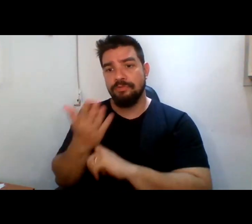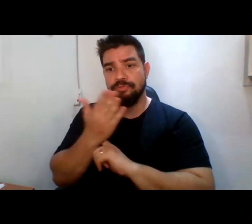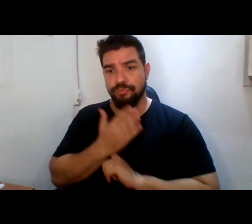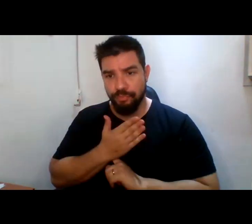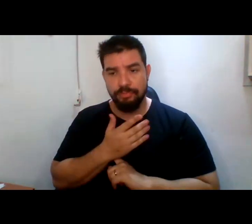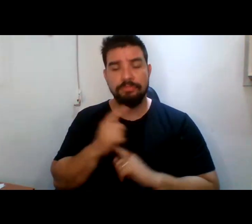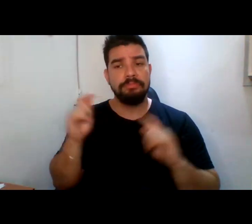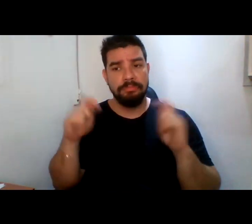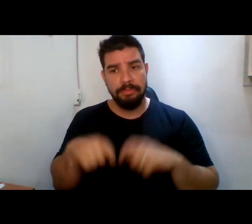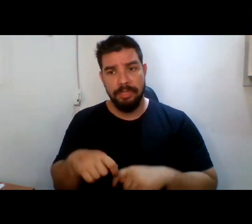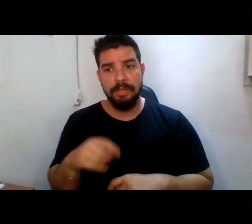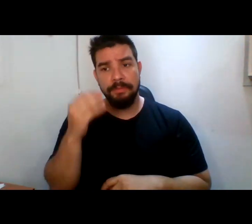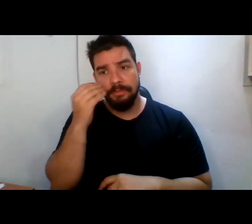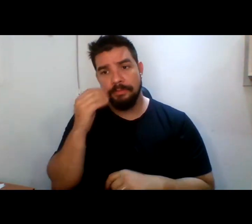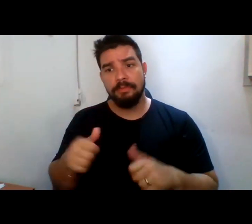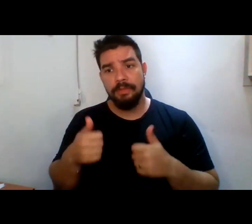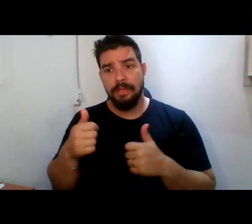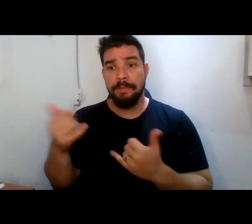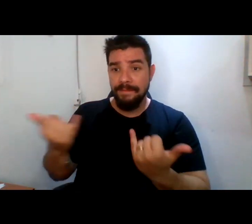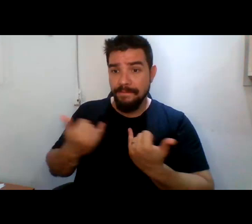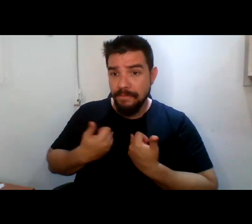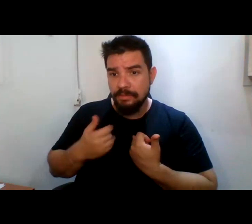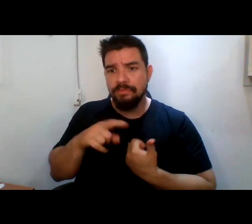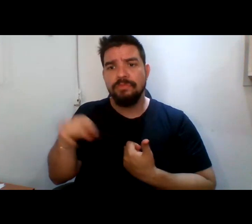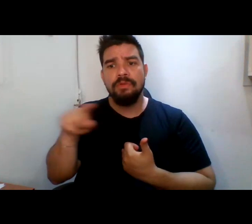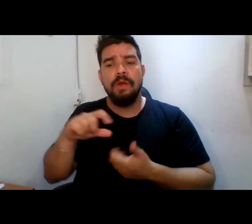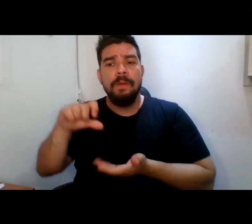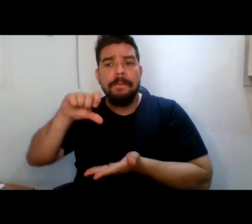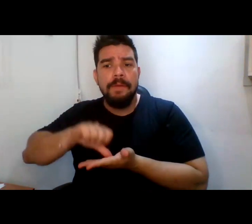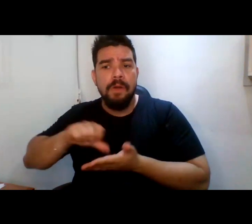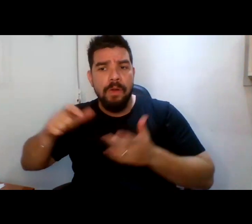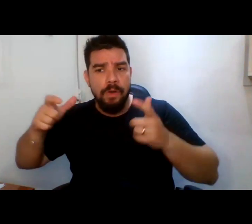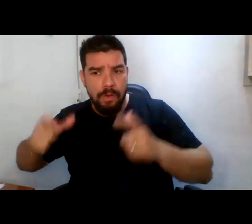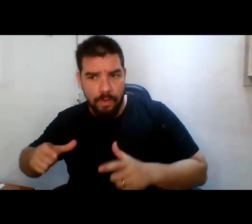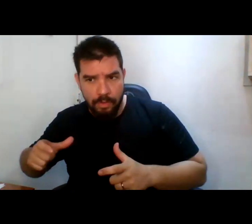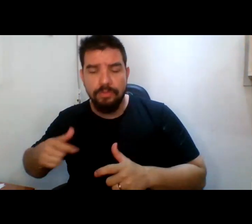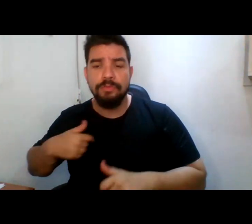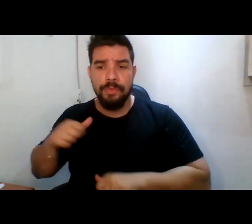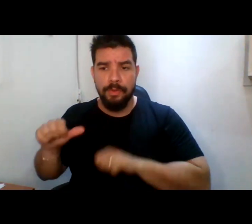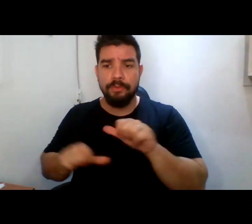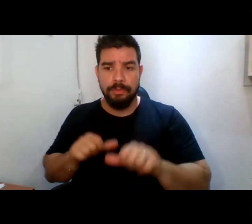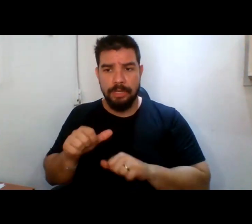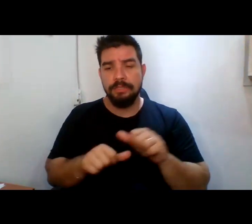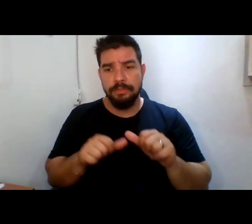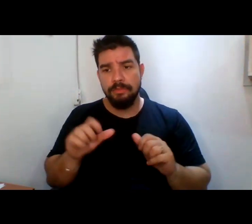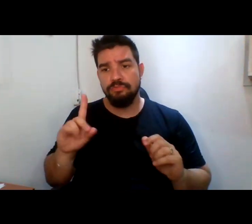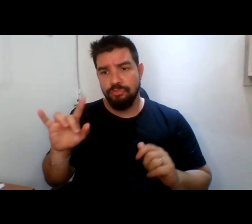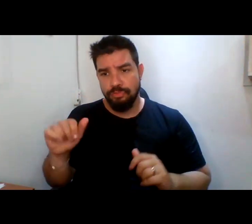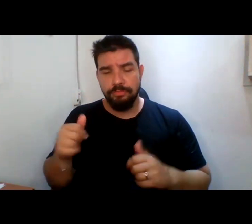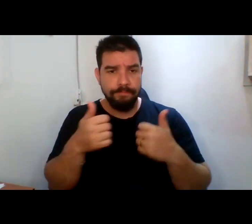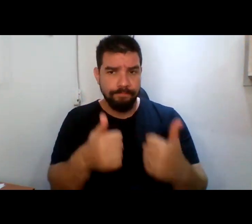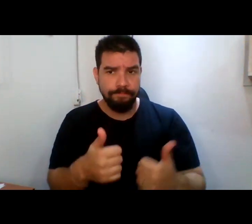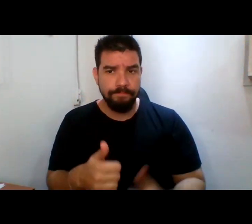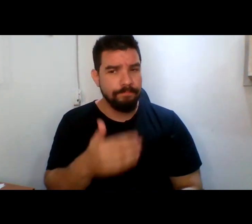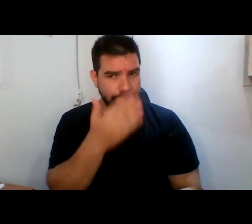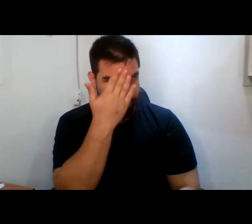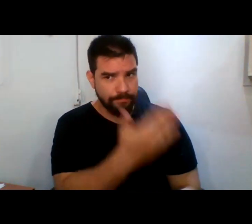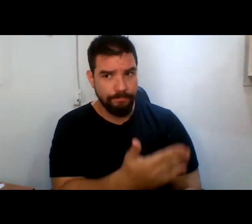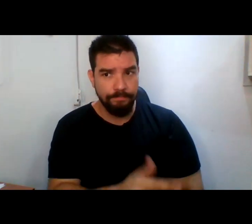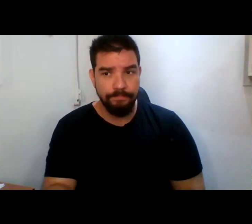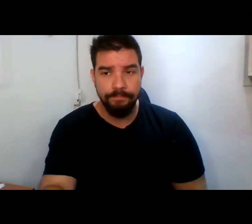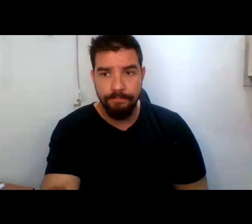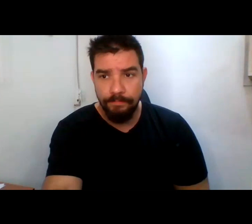possa fazer. E já põe lá, sou do polo tal. E aí eu faço a alteração, tá bom? Tá bom, obrigada.